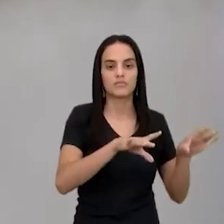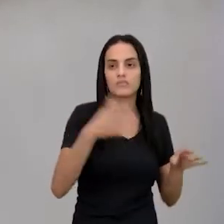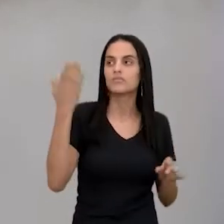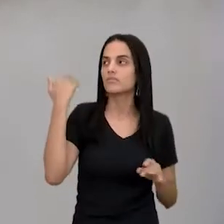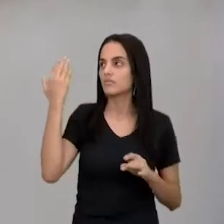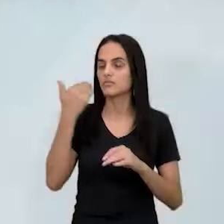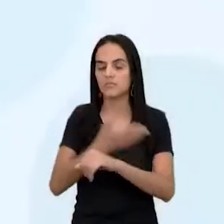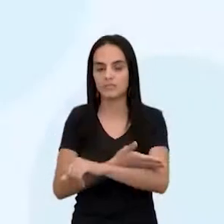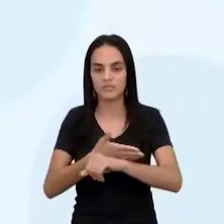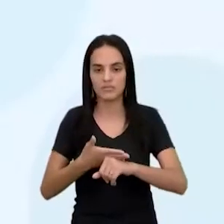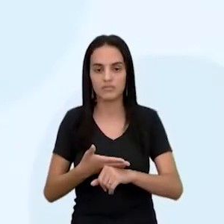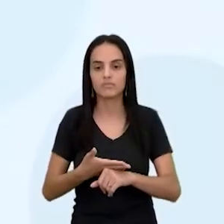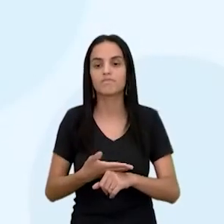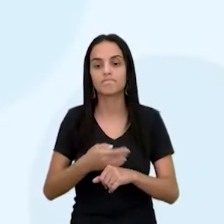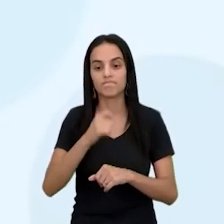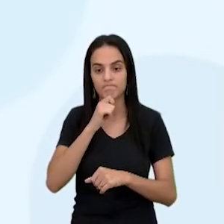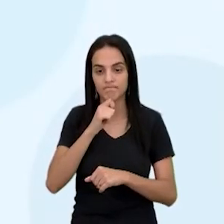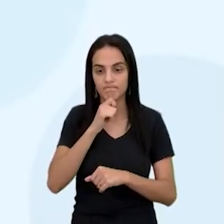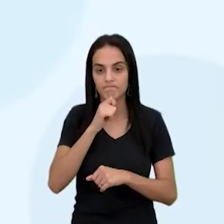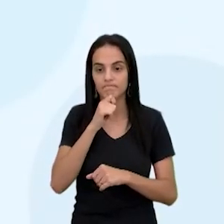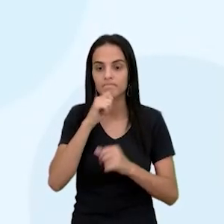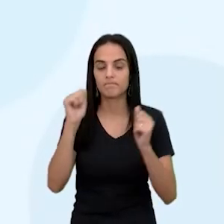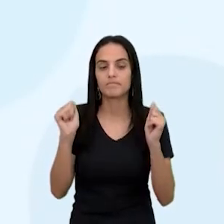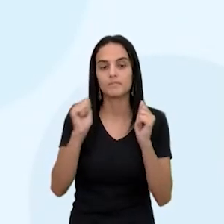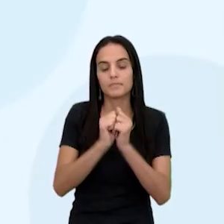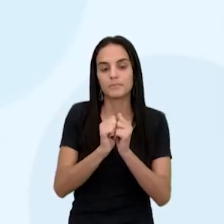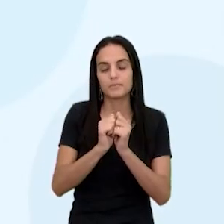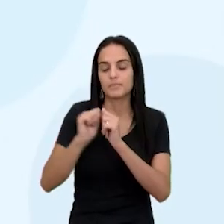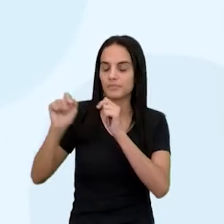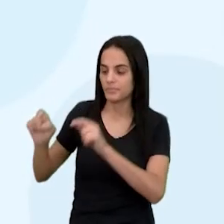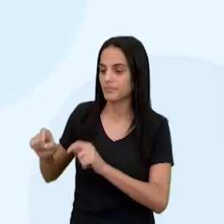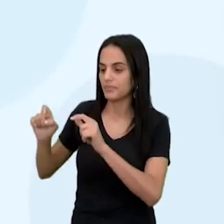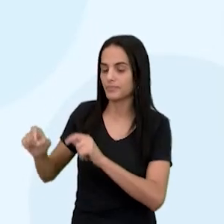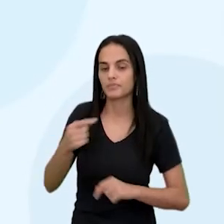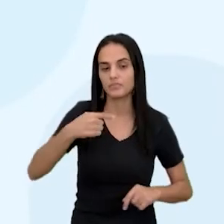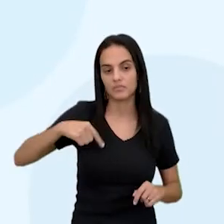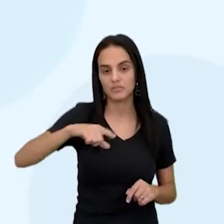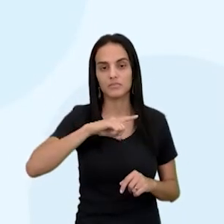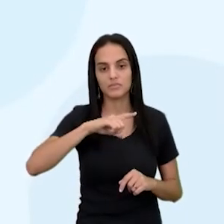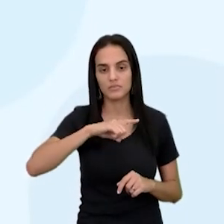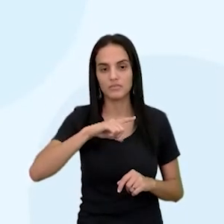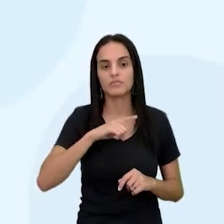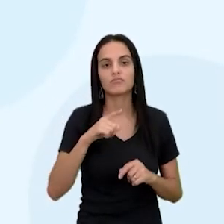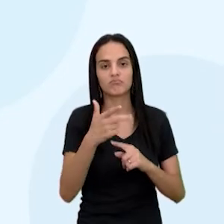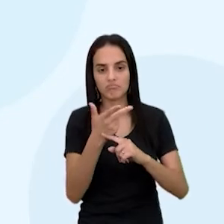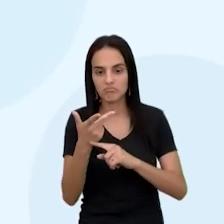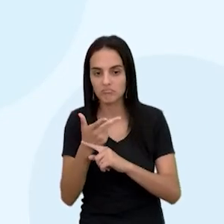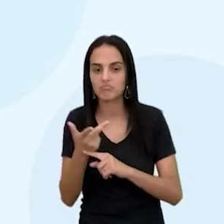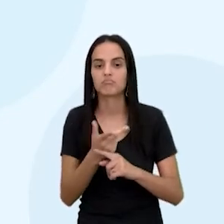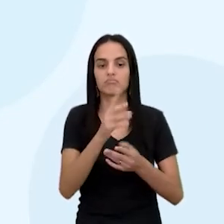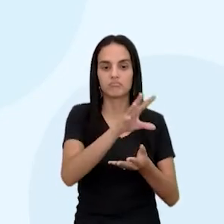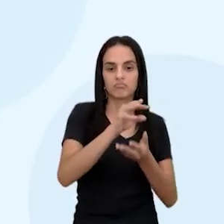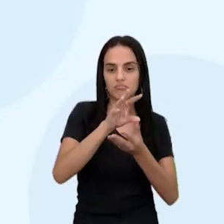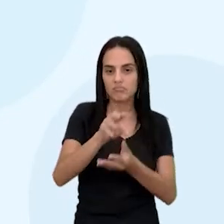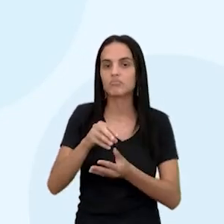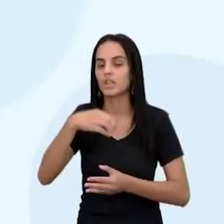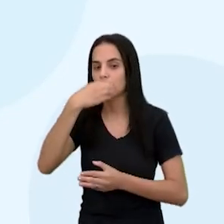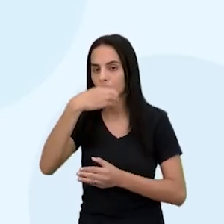comida, você tem dois fenômenos acontecendo logo em seguida. As pessoas ficam menos doentes e a taxa de